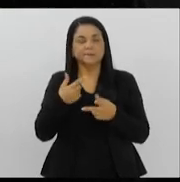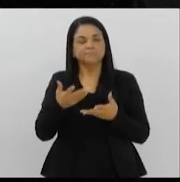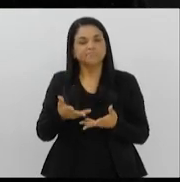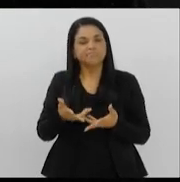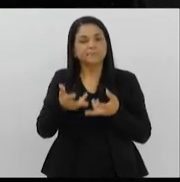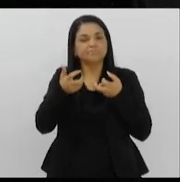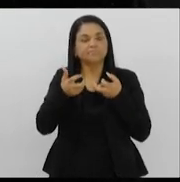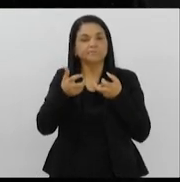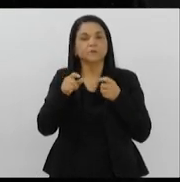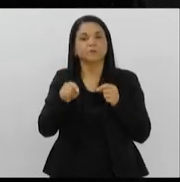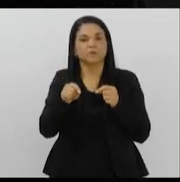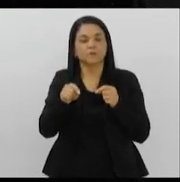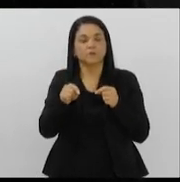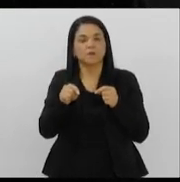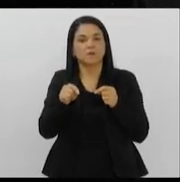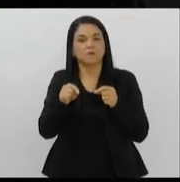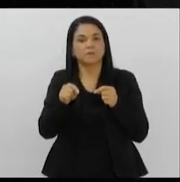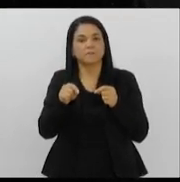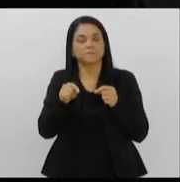diretriz.